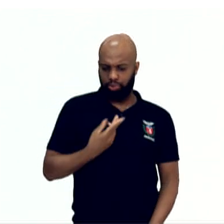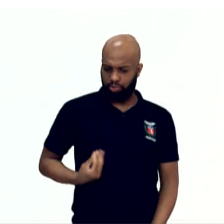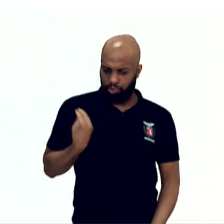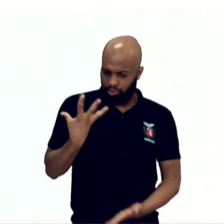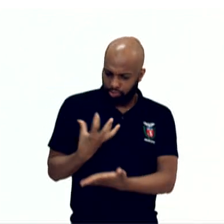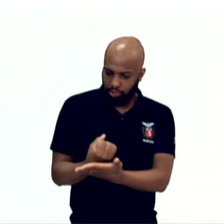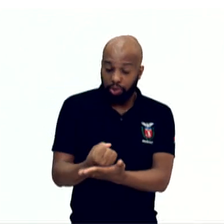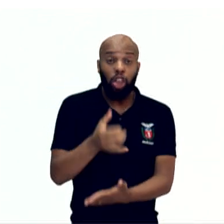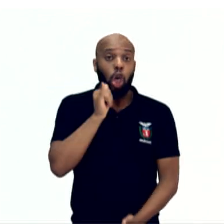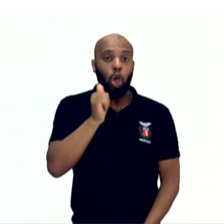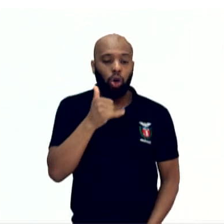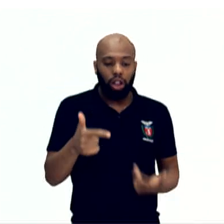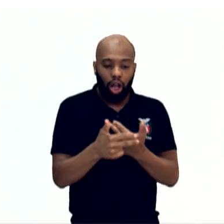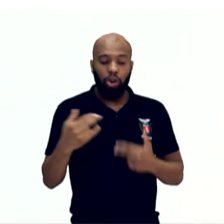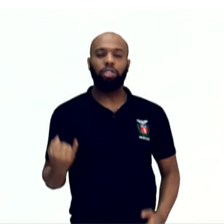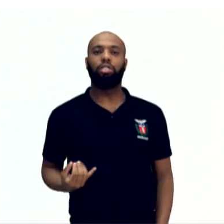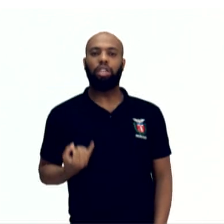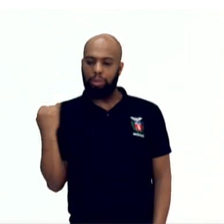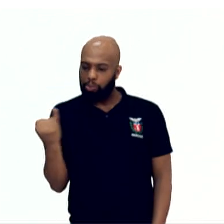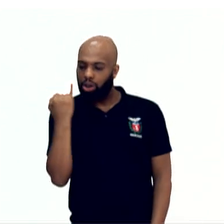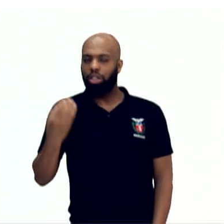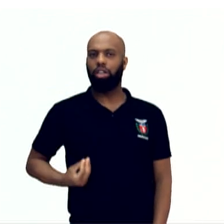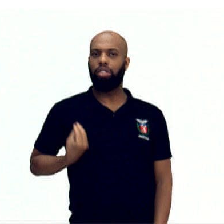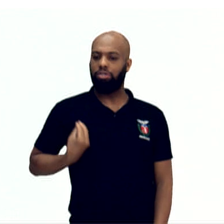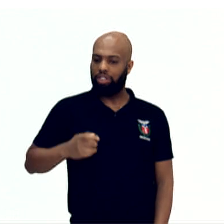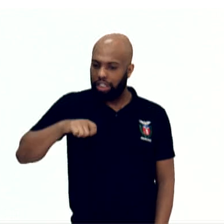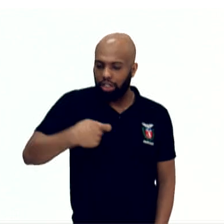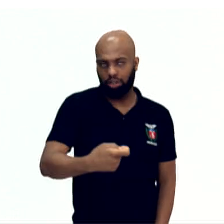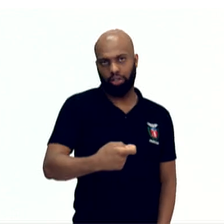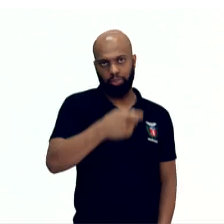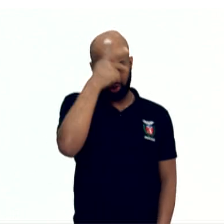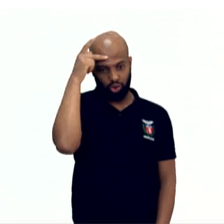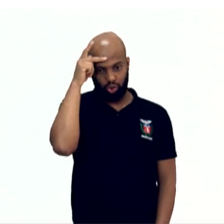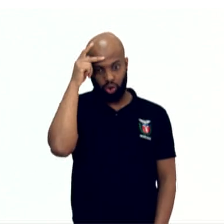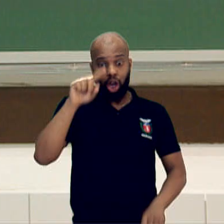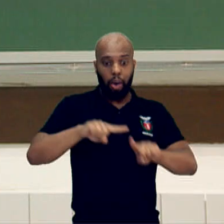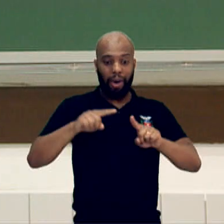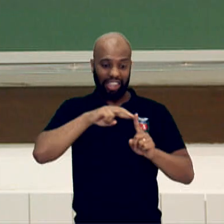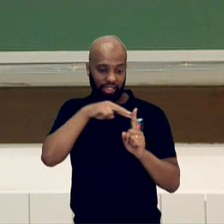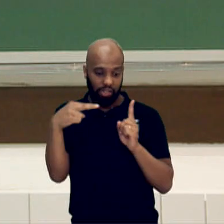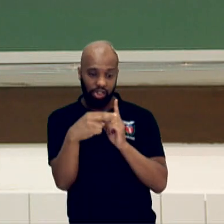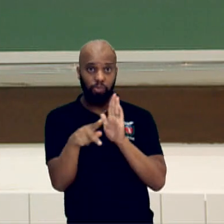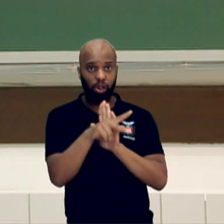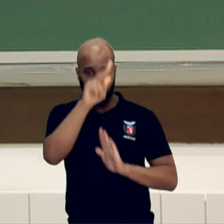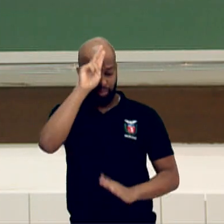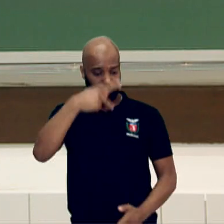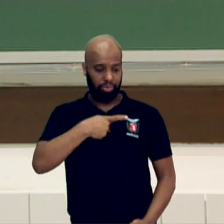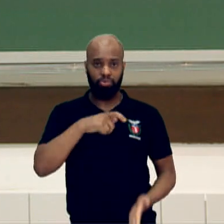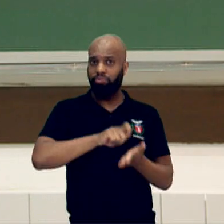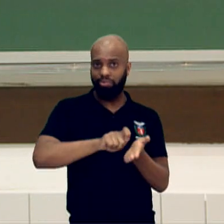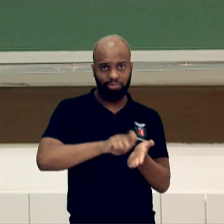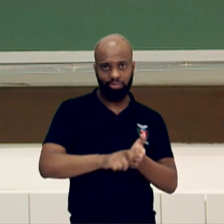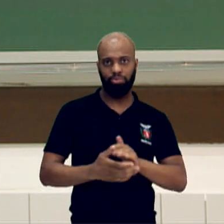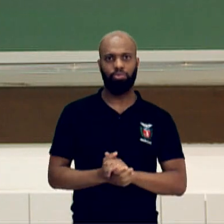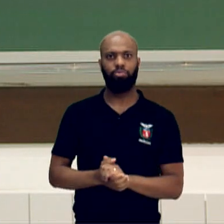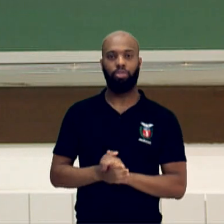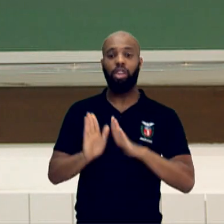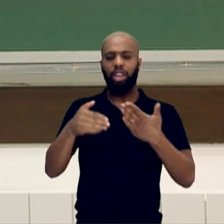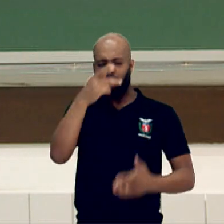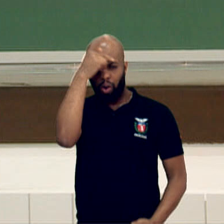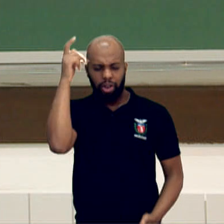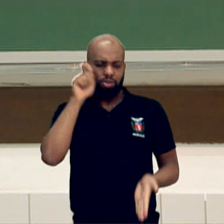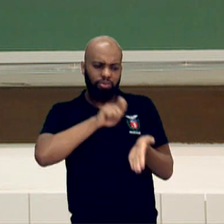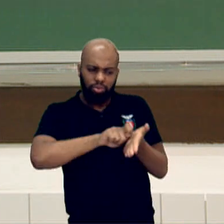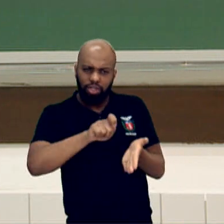fatos importantes da vida de alguém na perspectiva do próprio autobiografado. Então, a pessoa que conta,